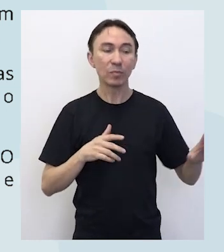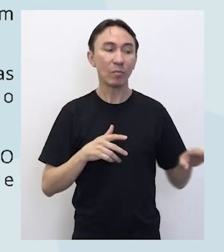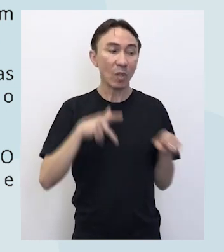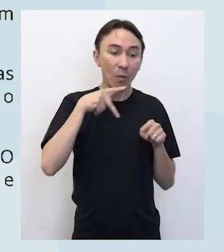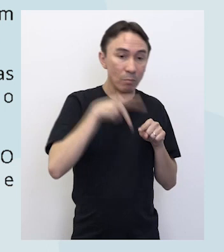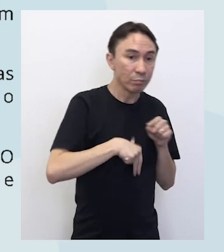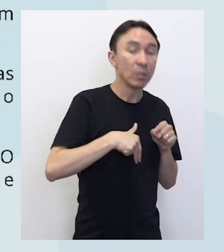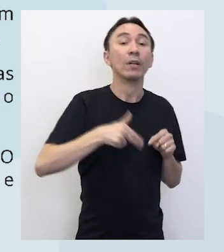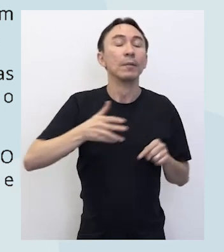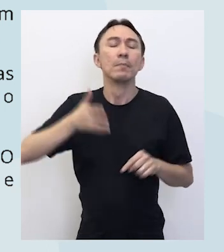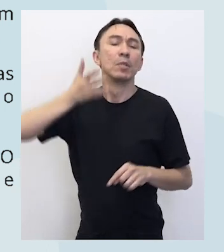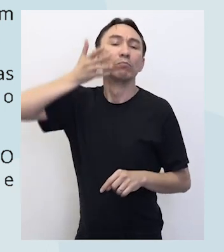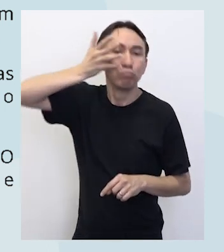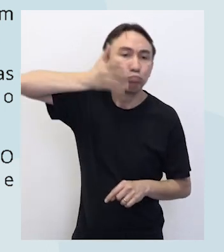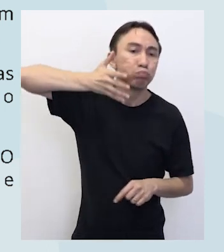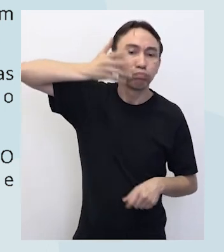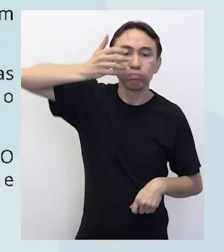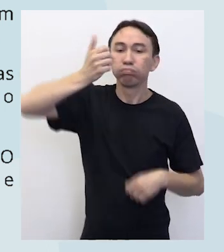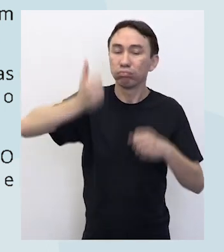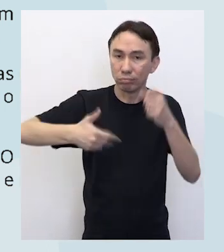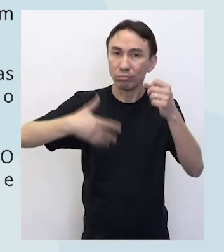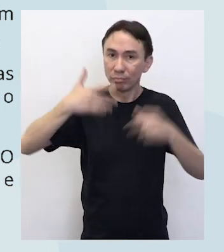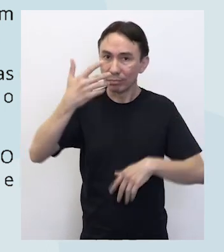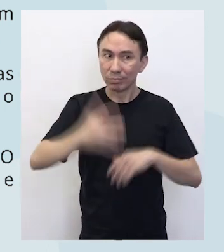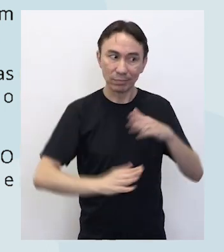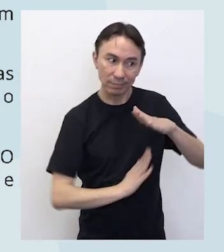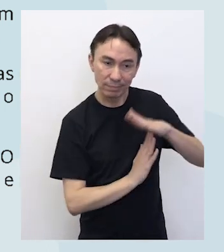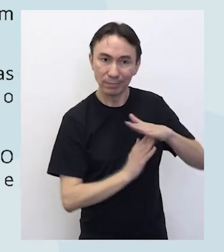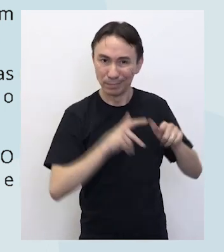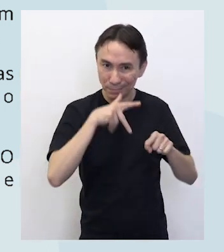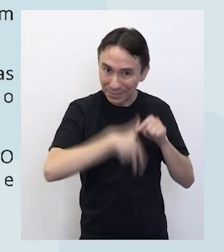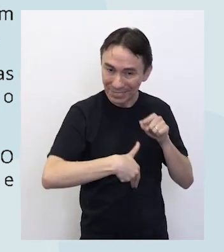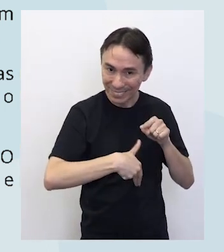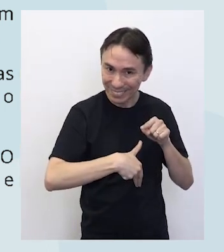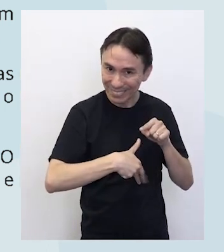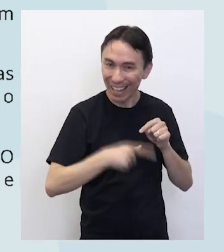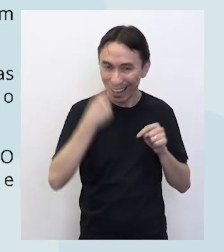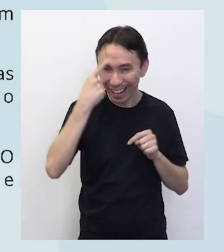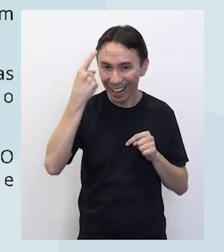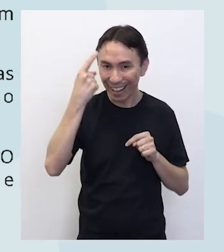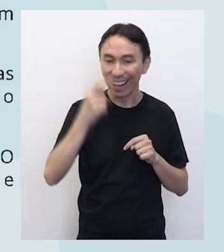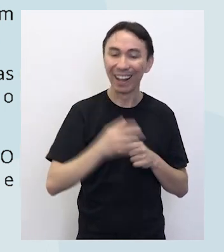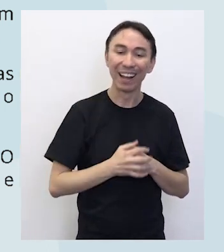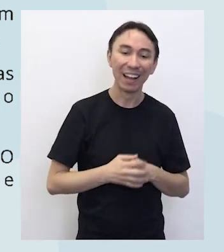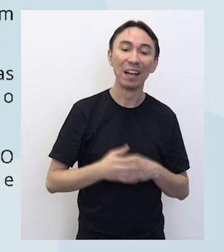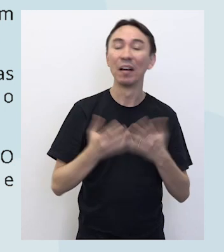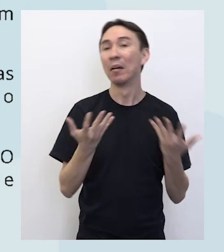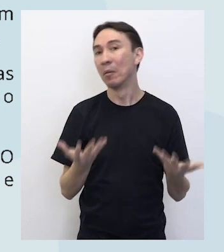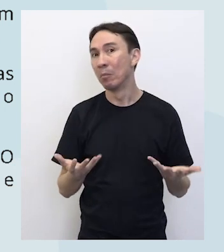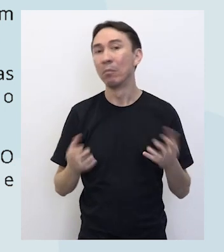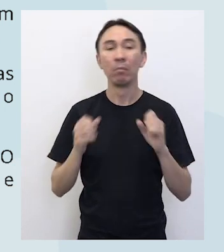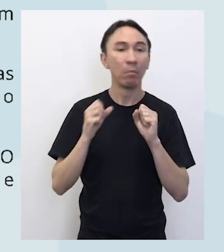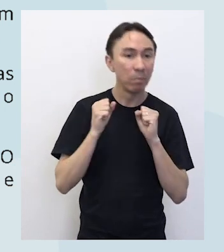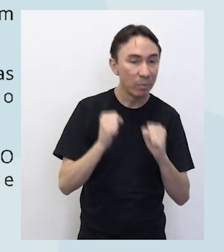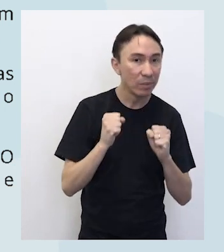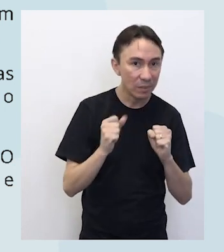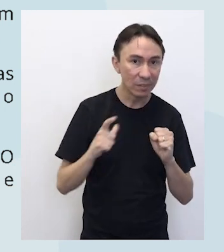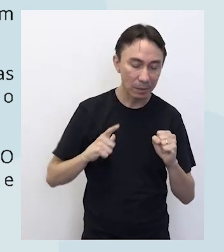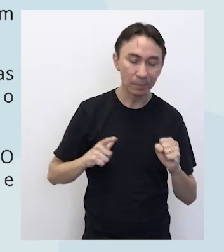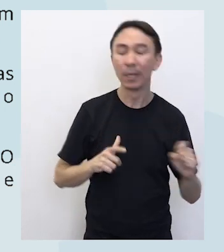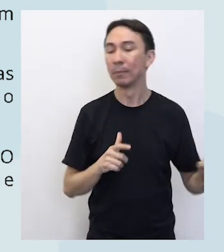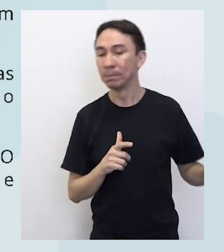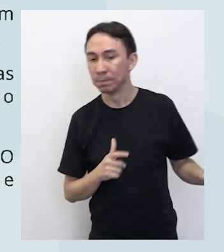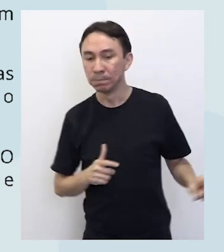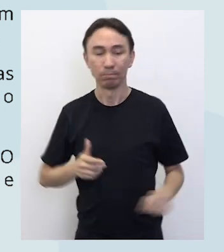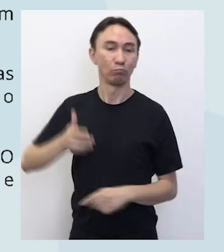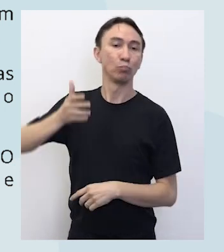ação dramática, e quando ele faz essa interrupção, tá, ele pode aparecer na figura do narrador, no